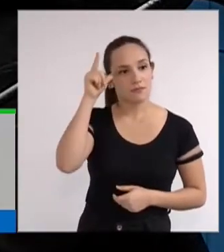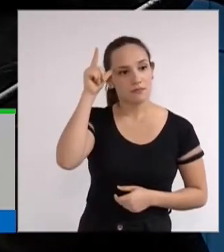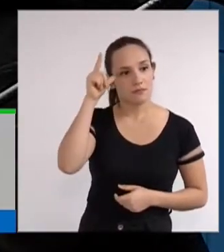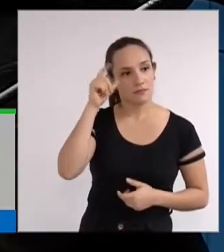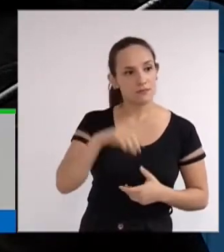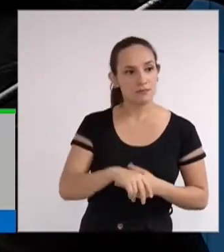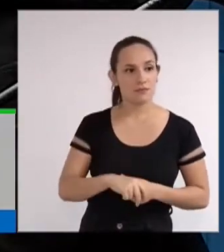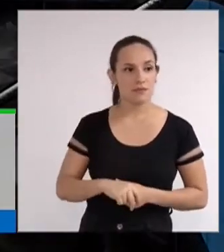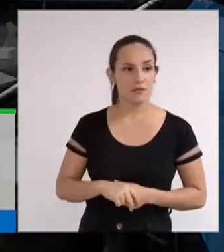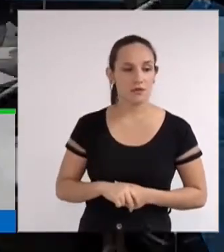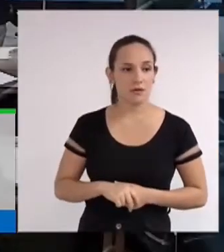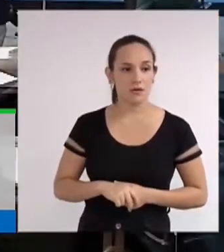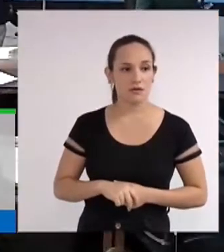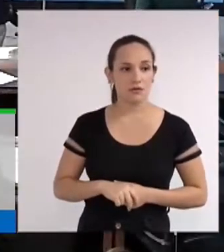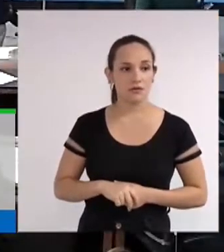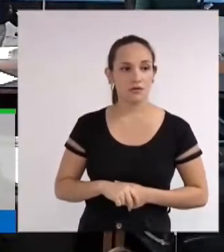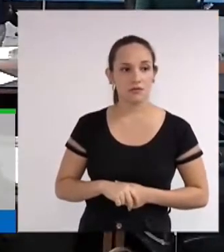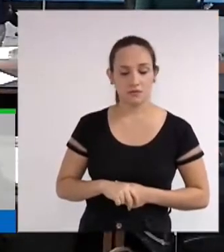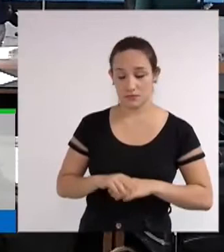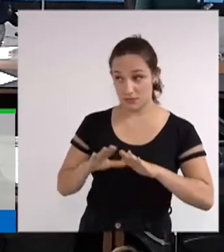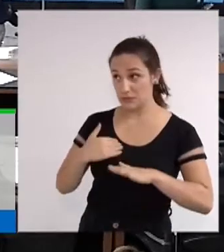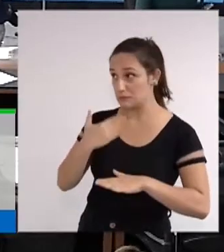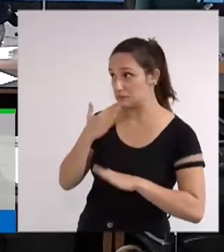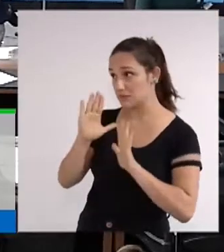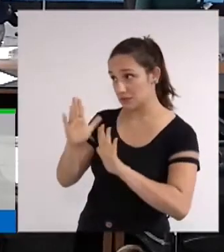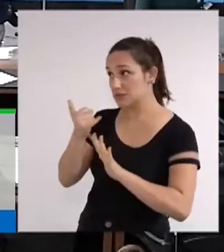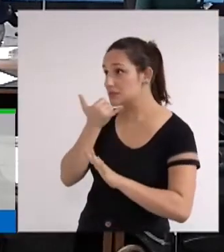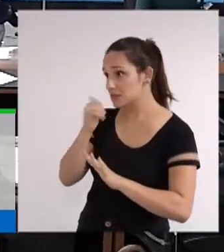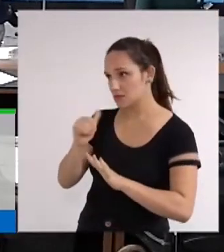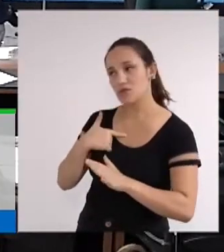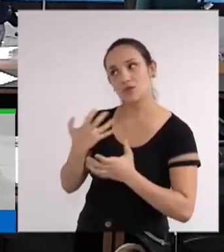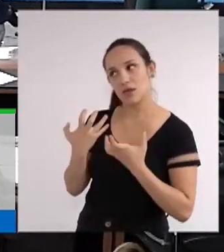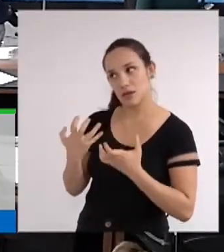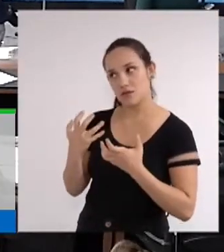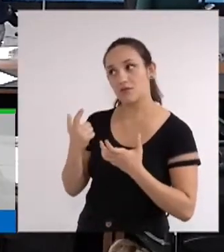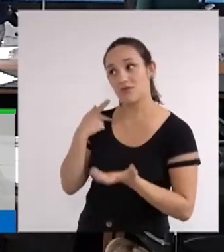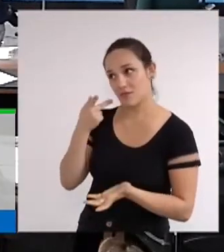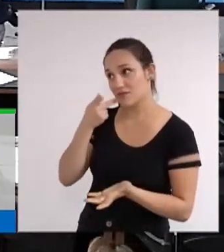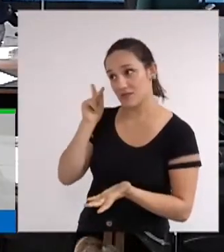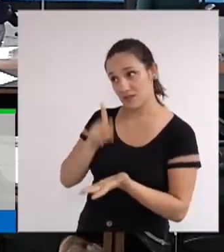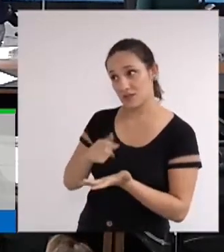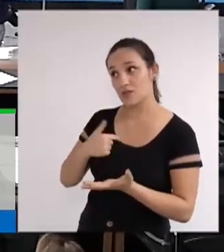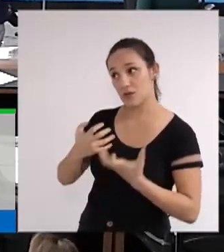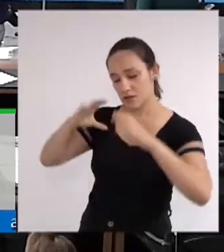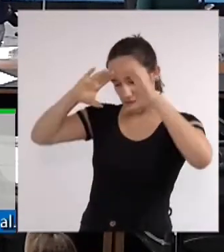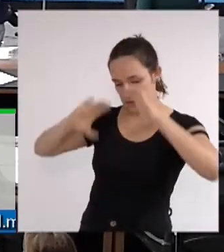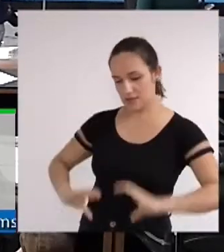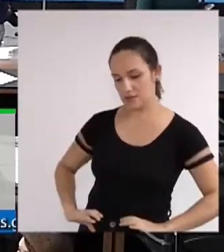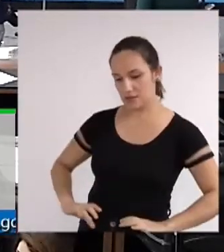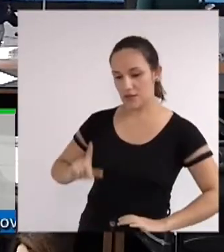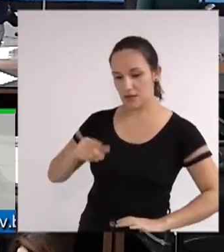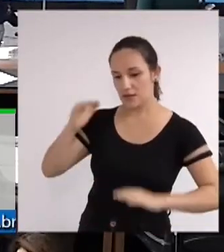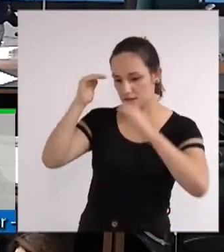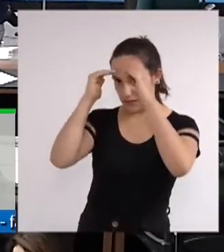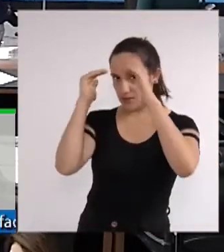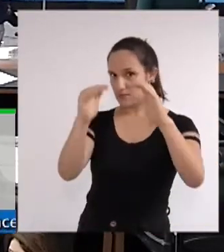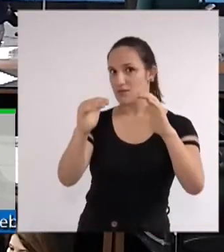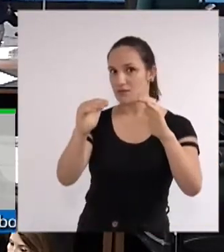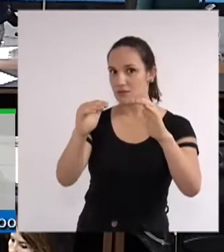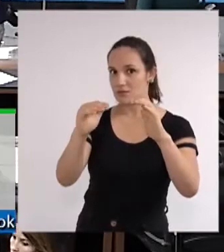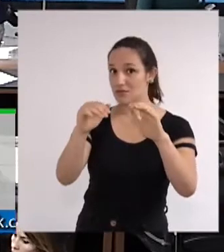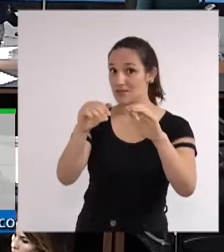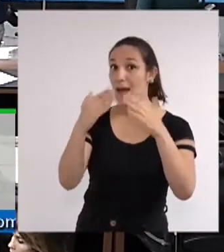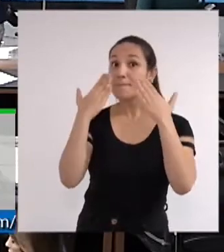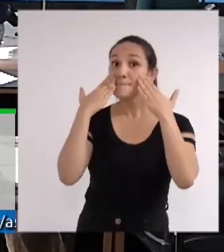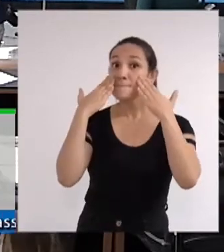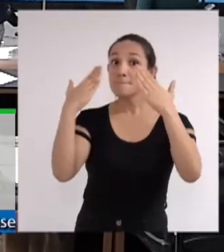permita só uma ressalva. O que eu espero e o que eu exijo como cidadão é o respeito ao princípio